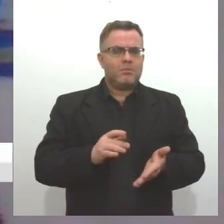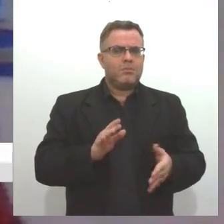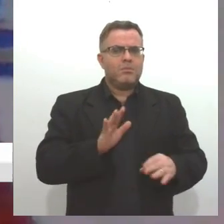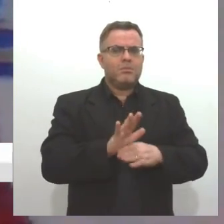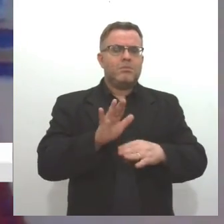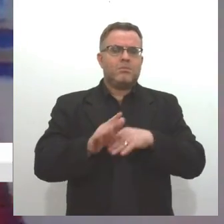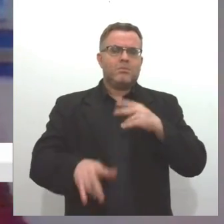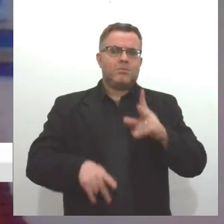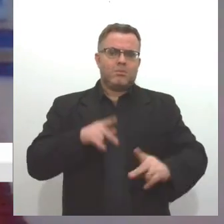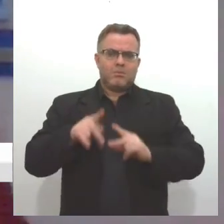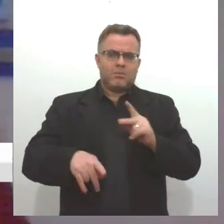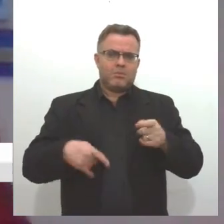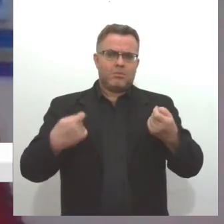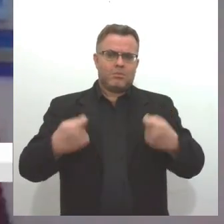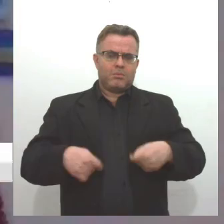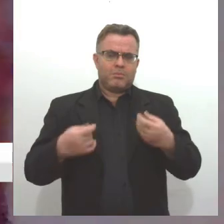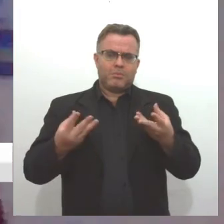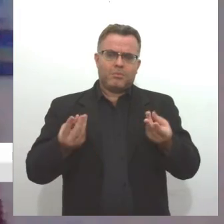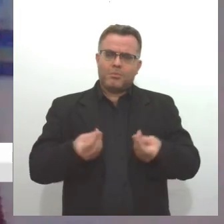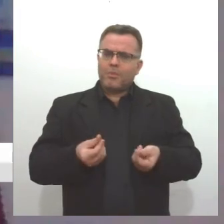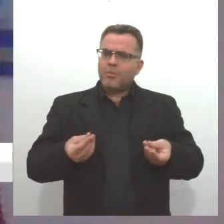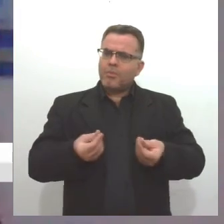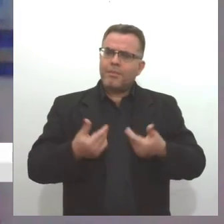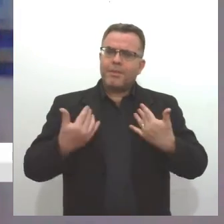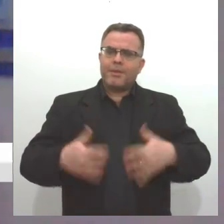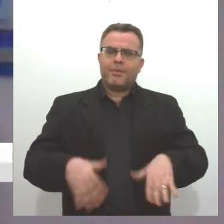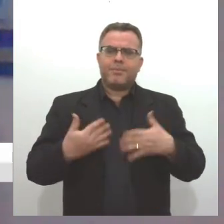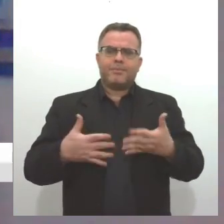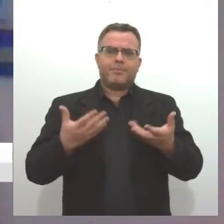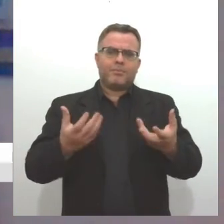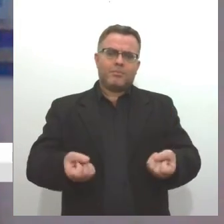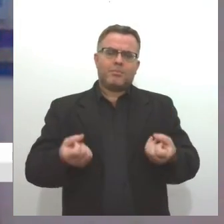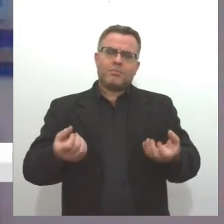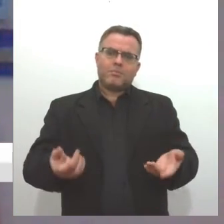que tem que ser qualificado e absorvido como